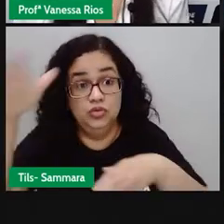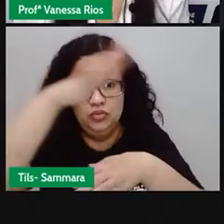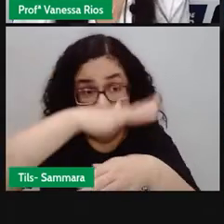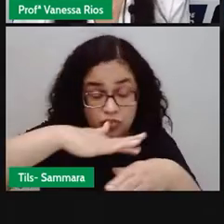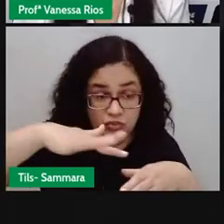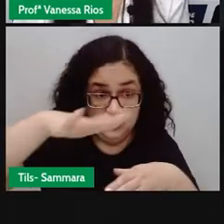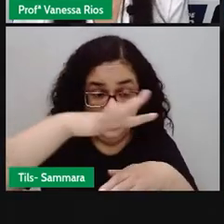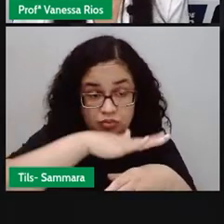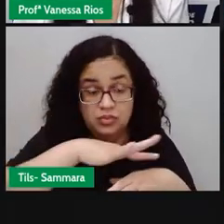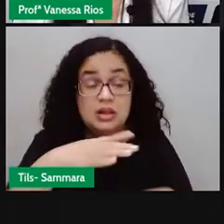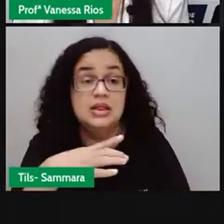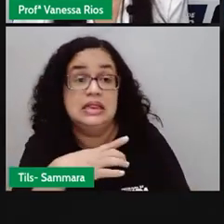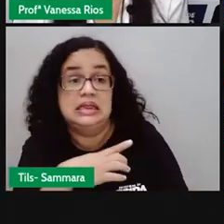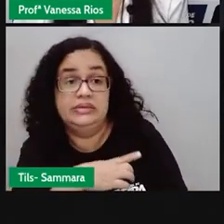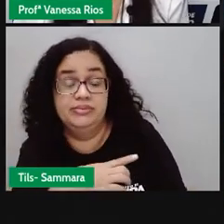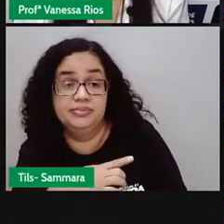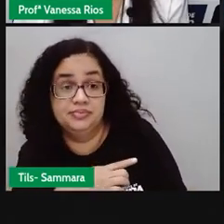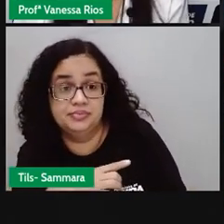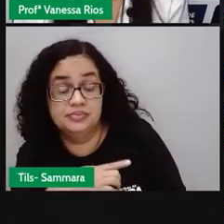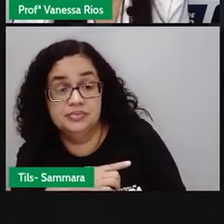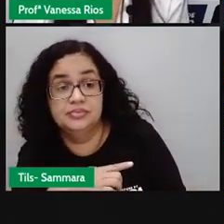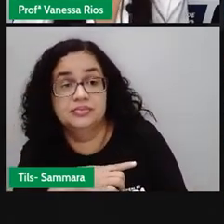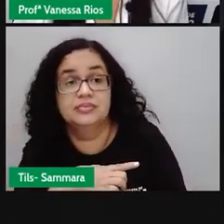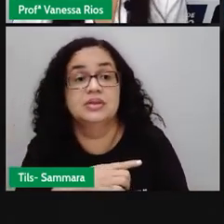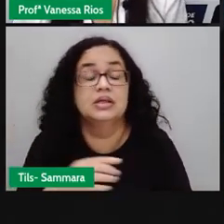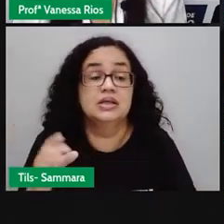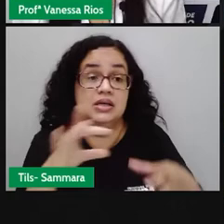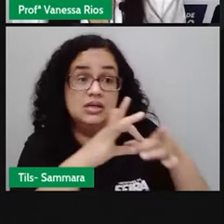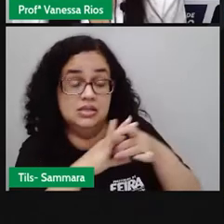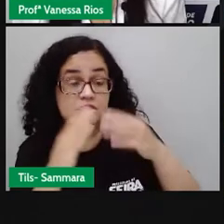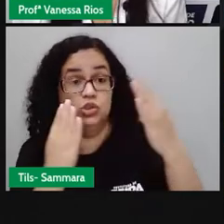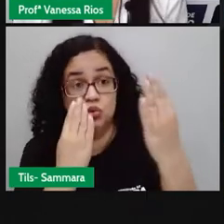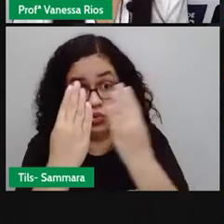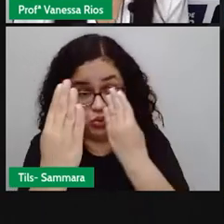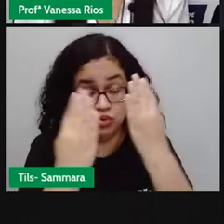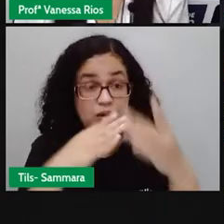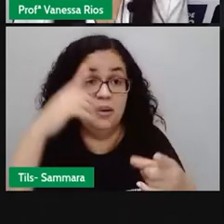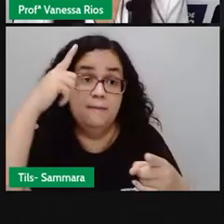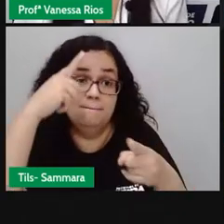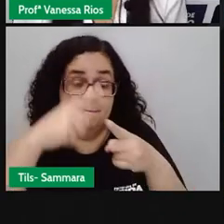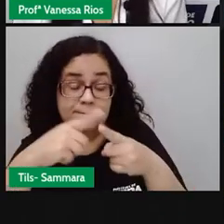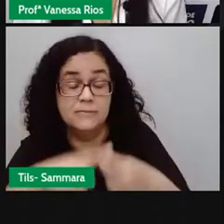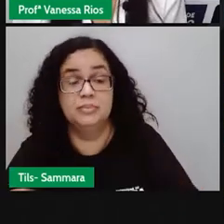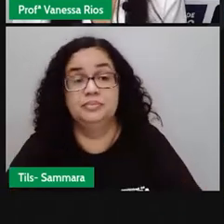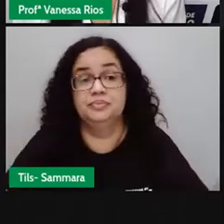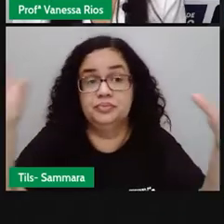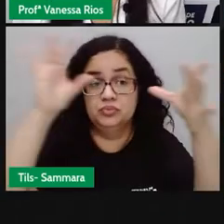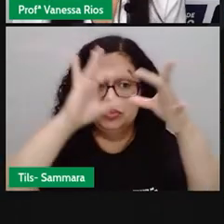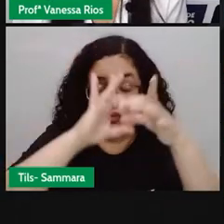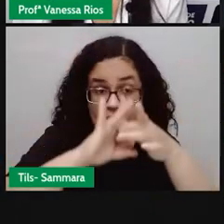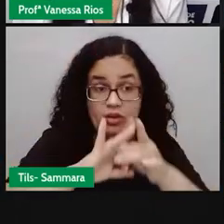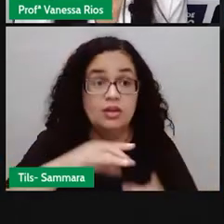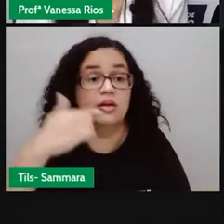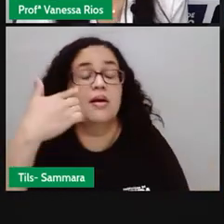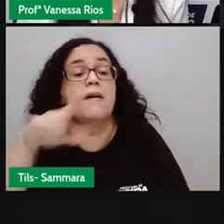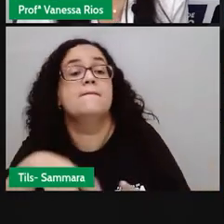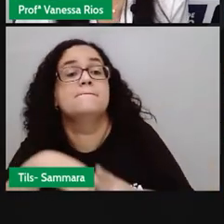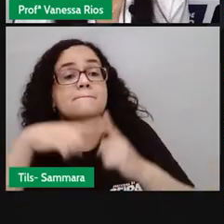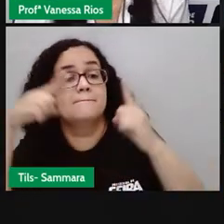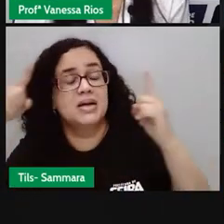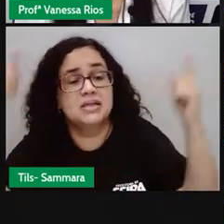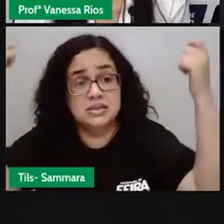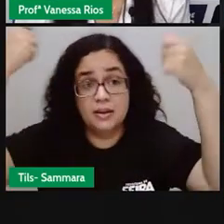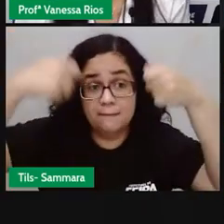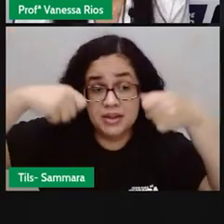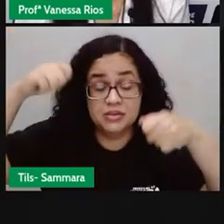volume e capacidade possuem aí definições que estão associadas, né? Porque um está relacionado com o outro, mas a gente